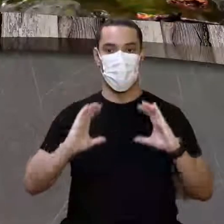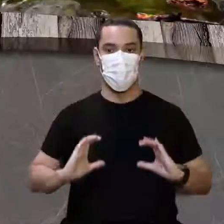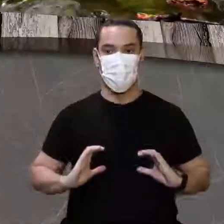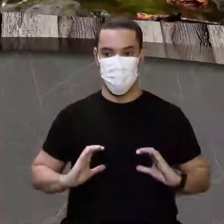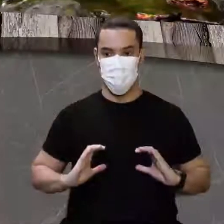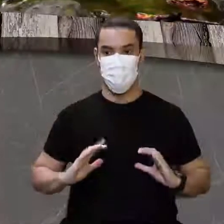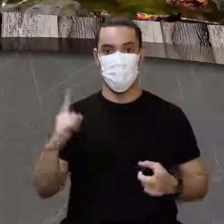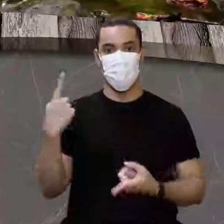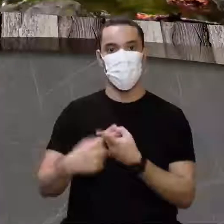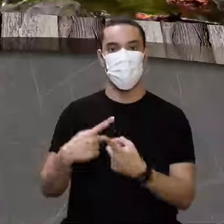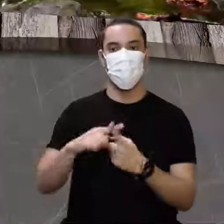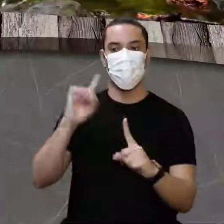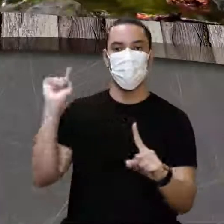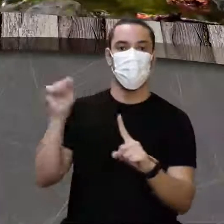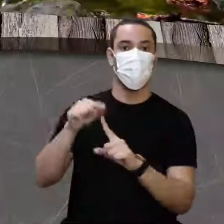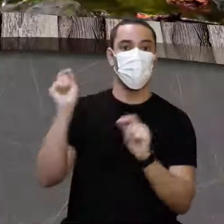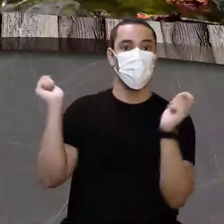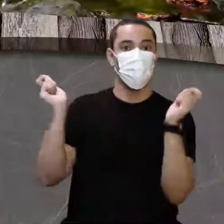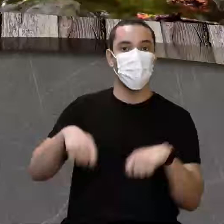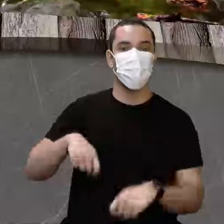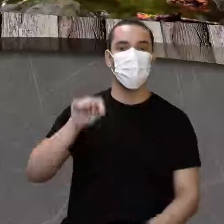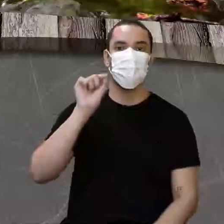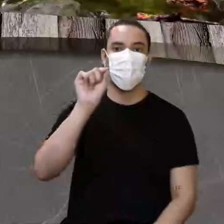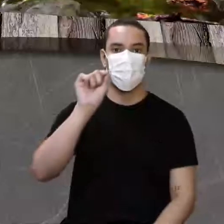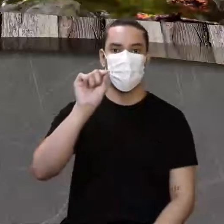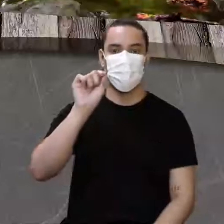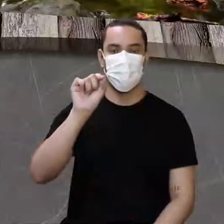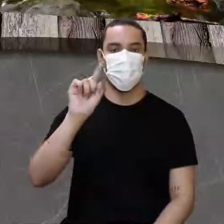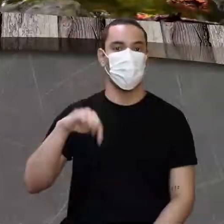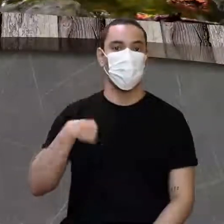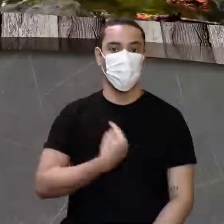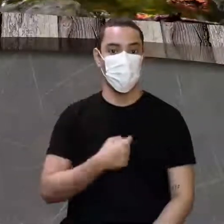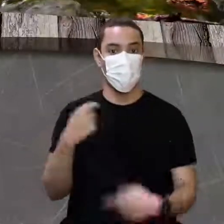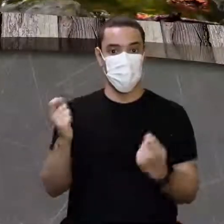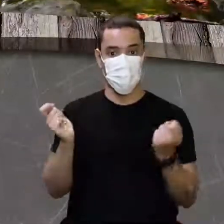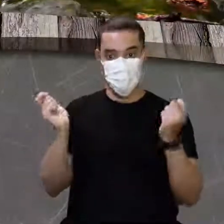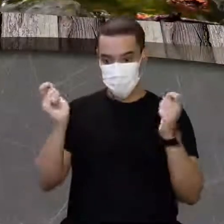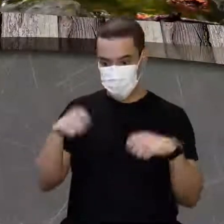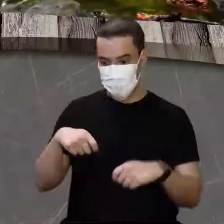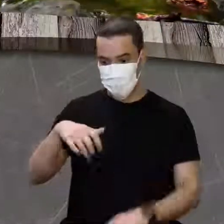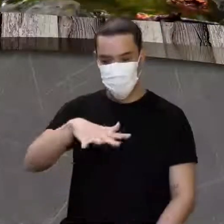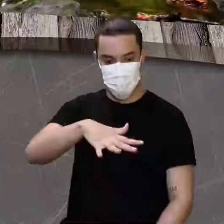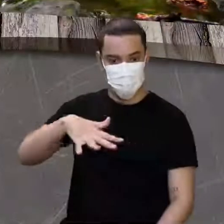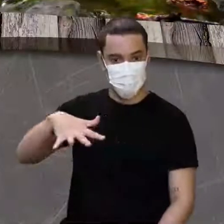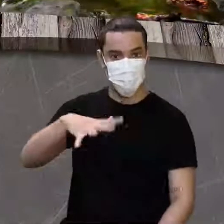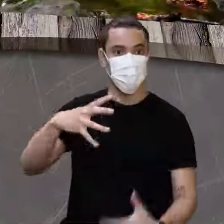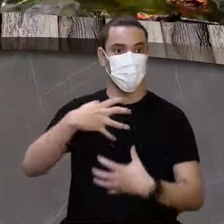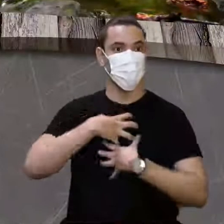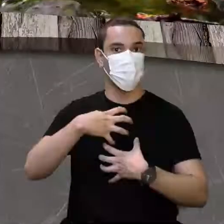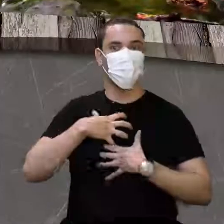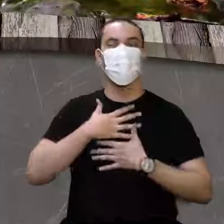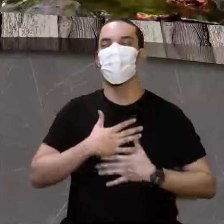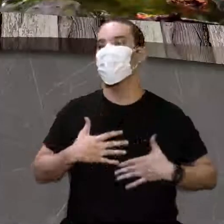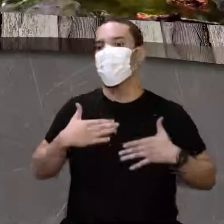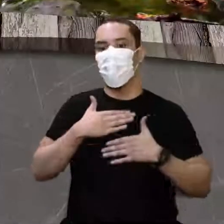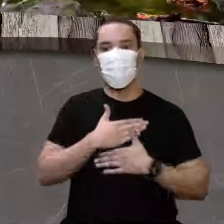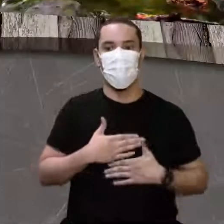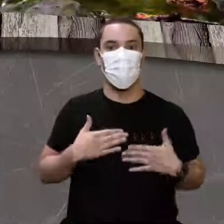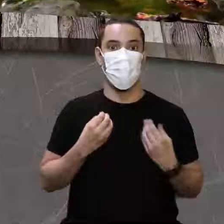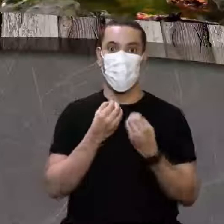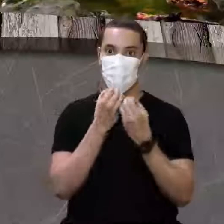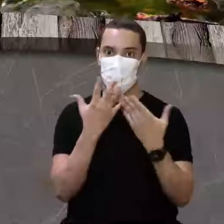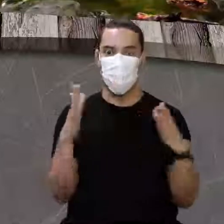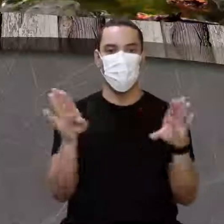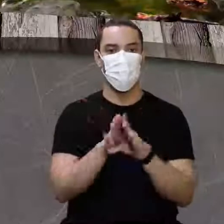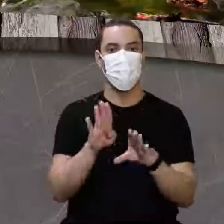comportamentais, que vão permitir que ele usufrua deste ambiente de forma satisfatória.